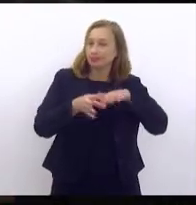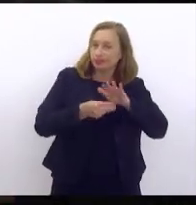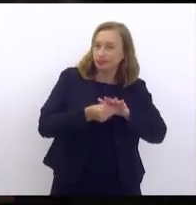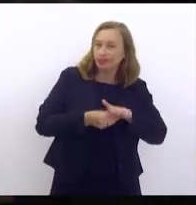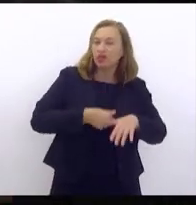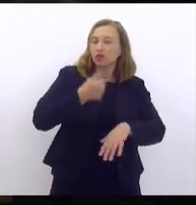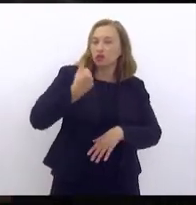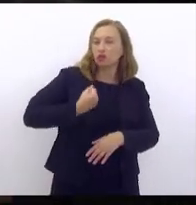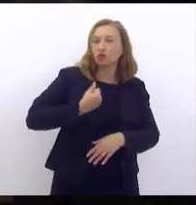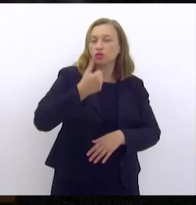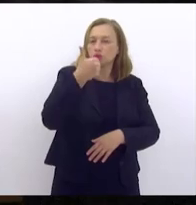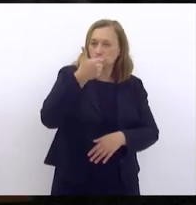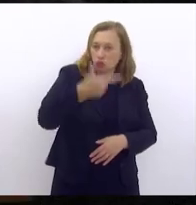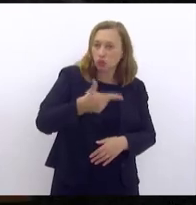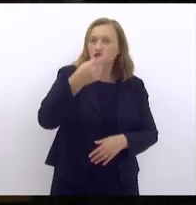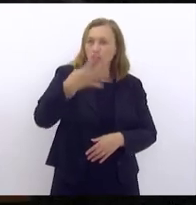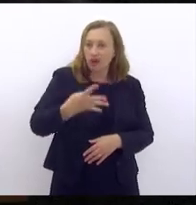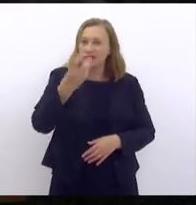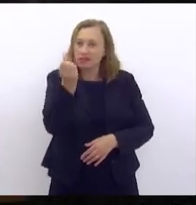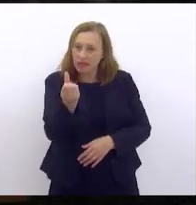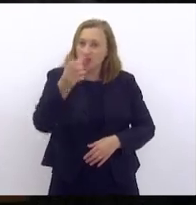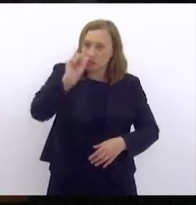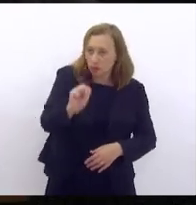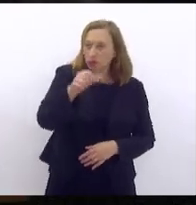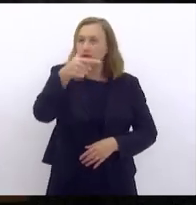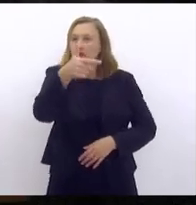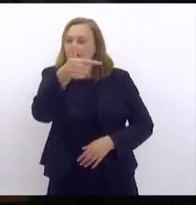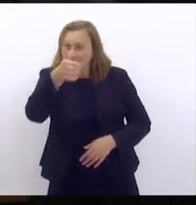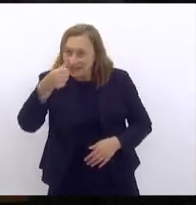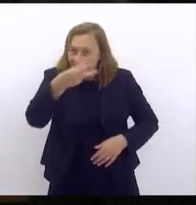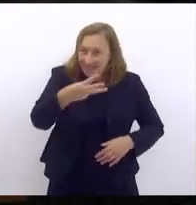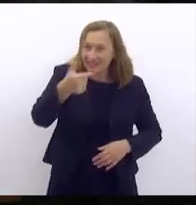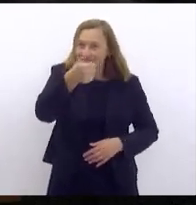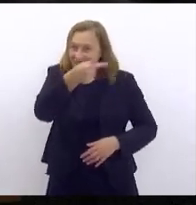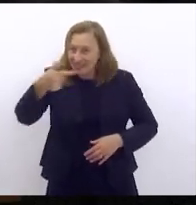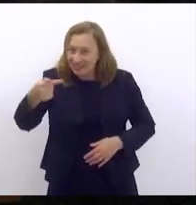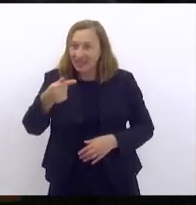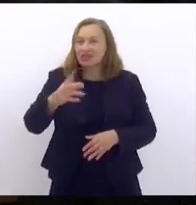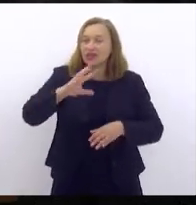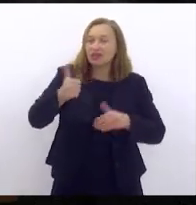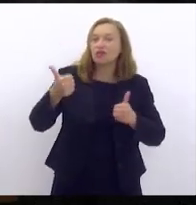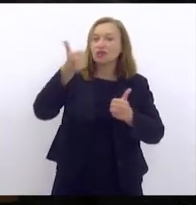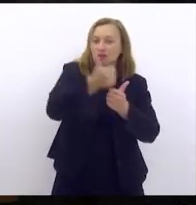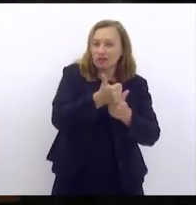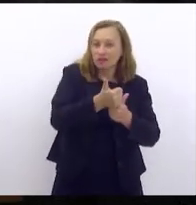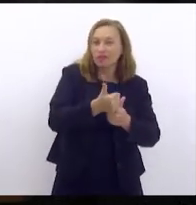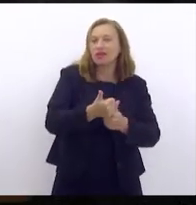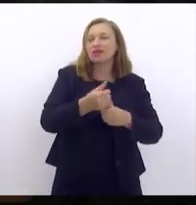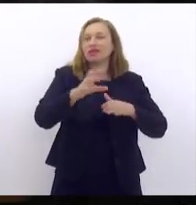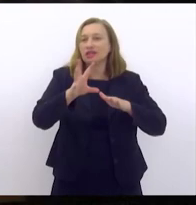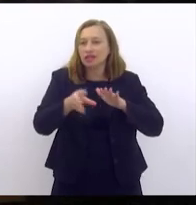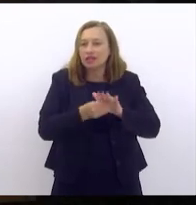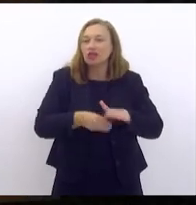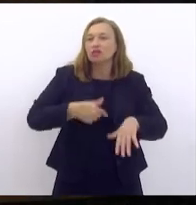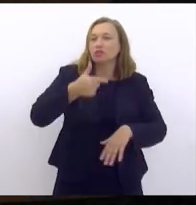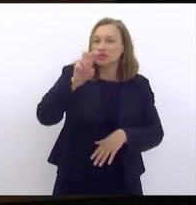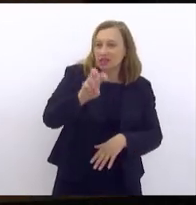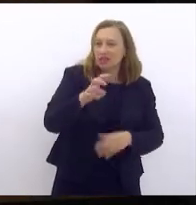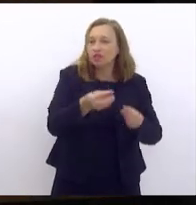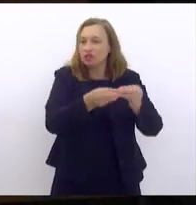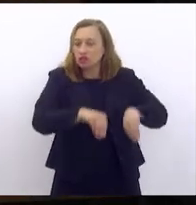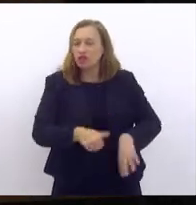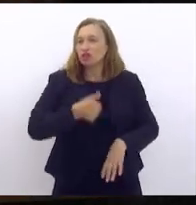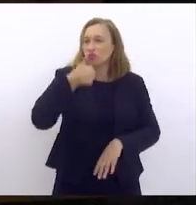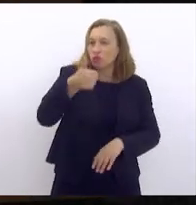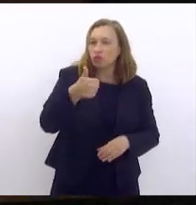número 2, 4, 6, 8, 13, 14, 17, favorável com subemenda a emenda número 5, prejudicadas as emendas 1